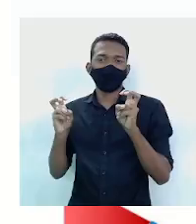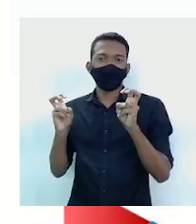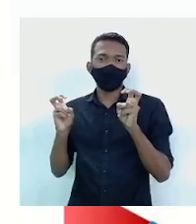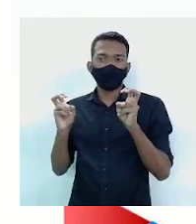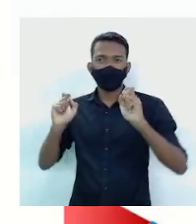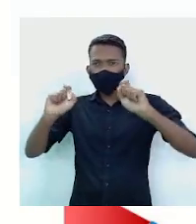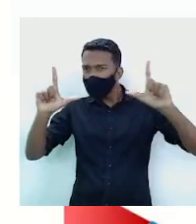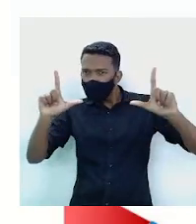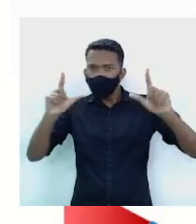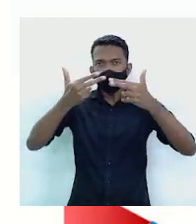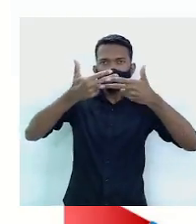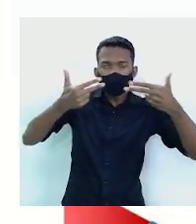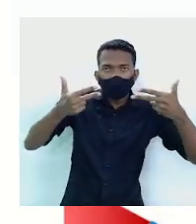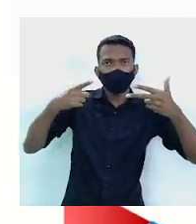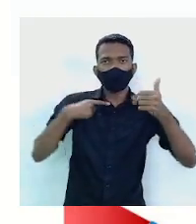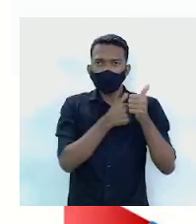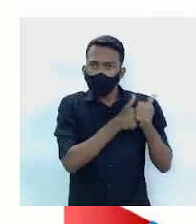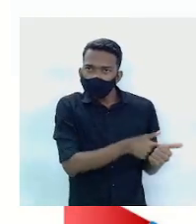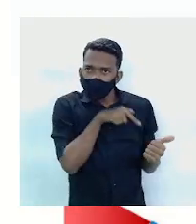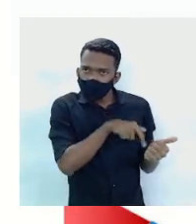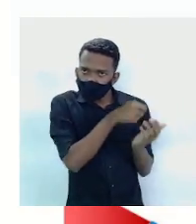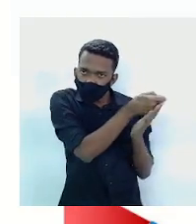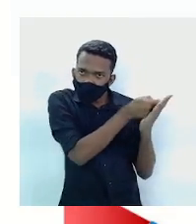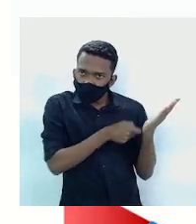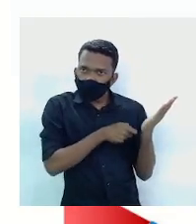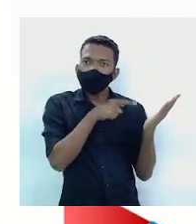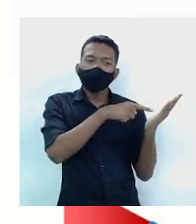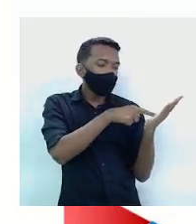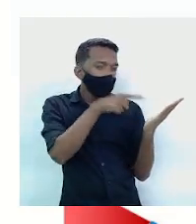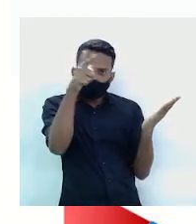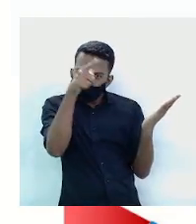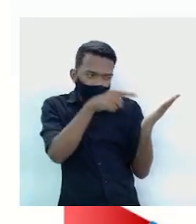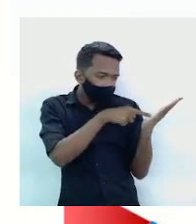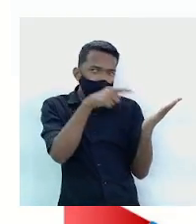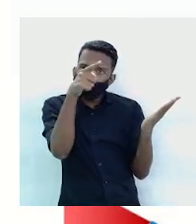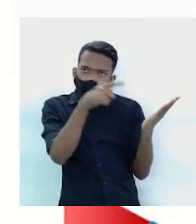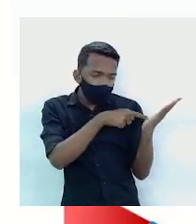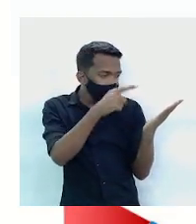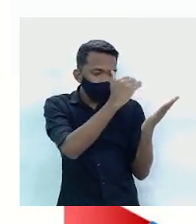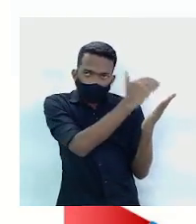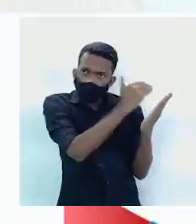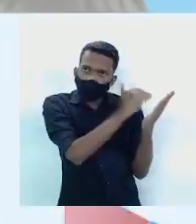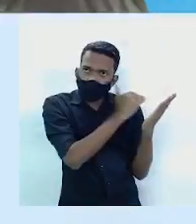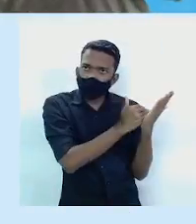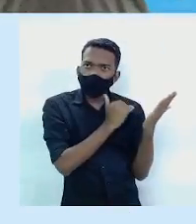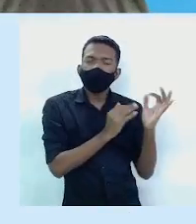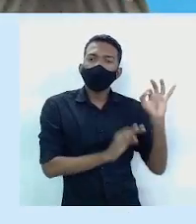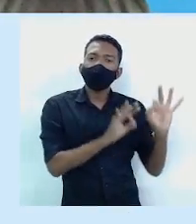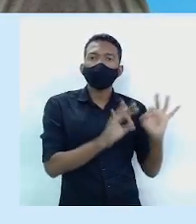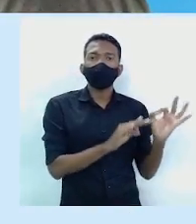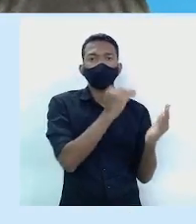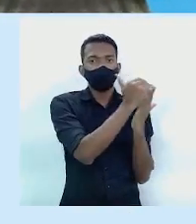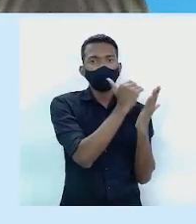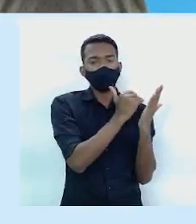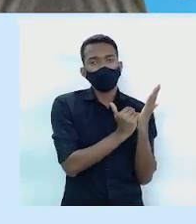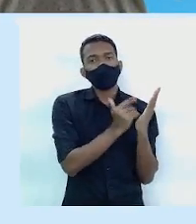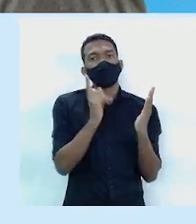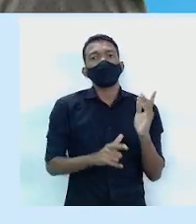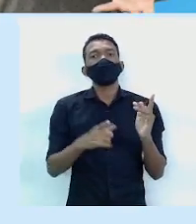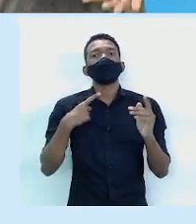gravadas seguindo este roteiro. Então, tudo segue este plano, né? Esta organização. Então, é um